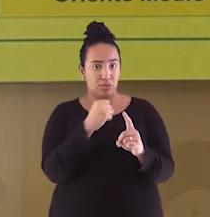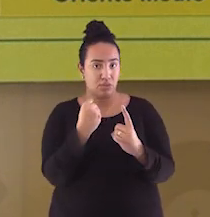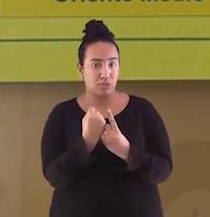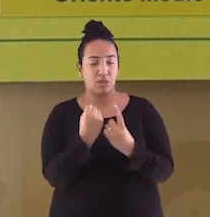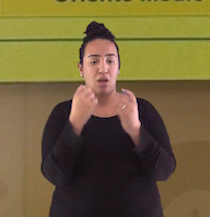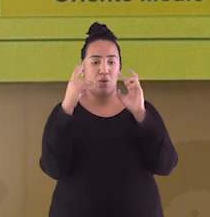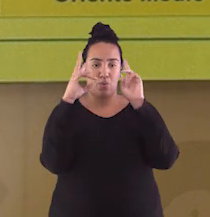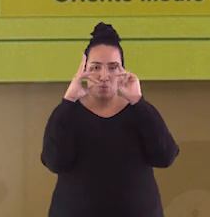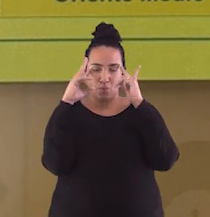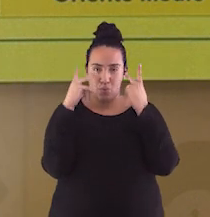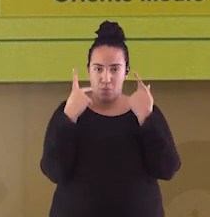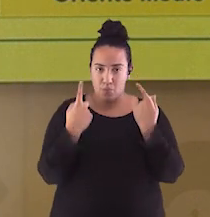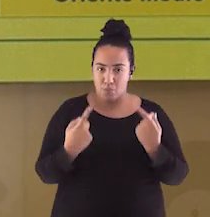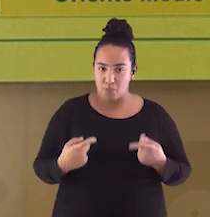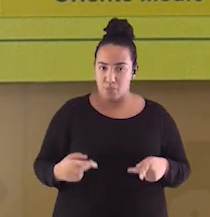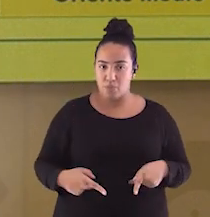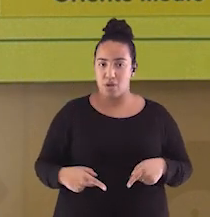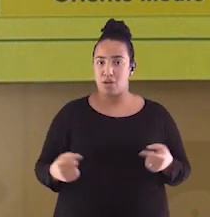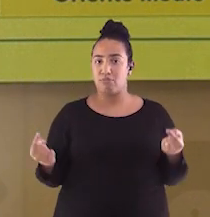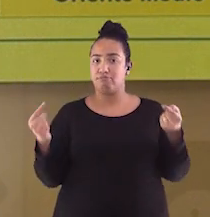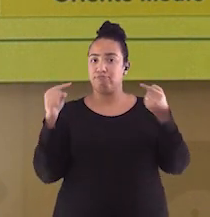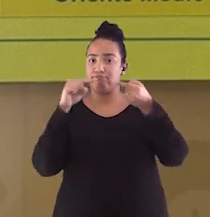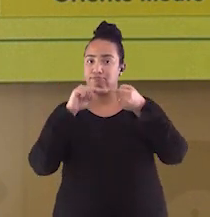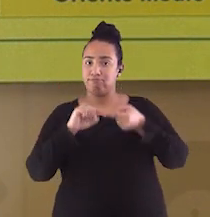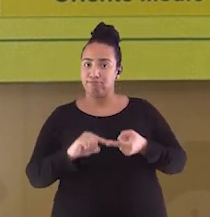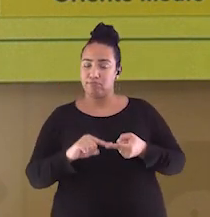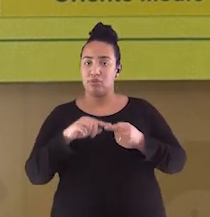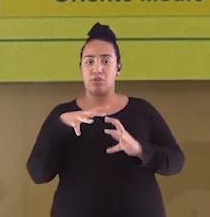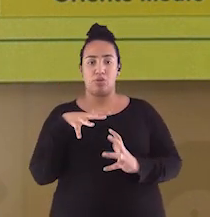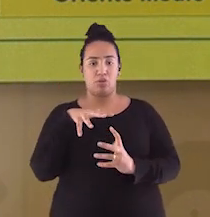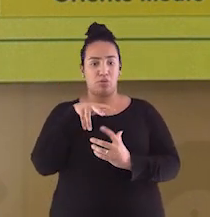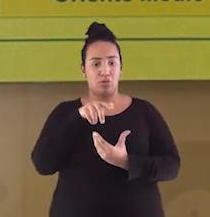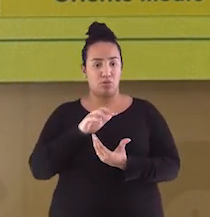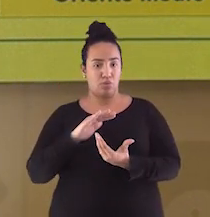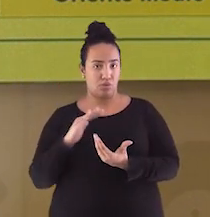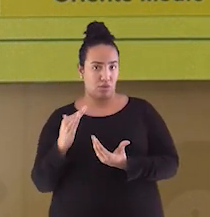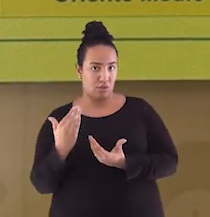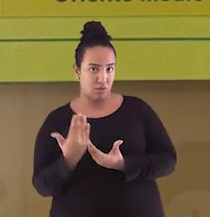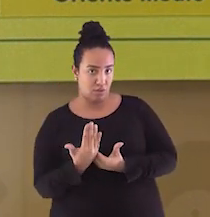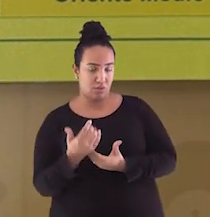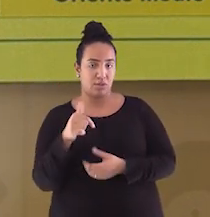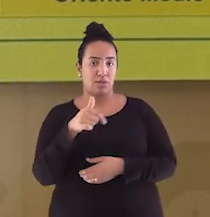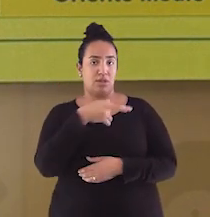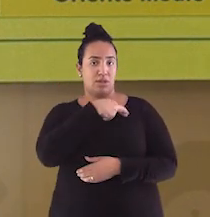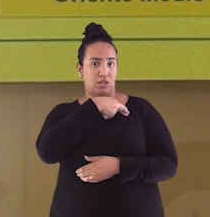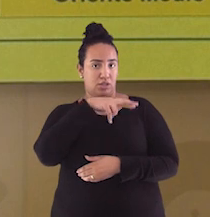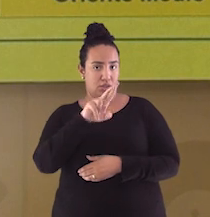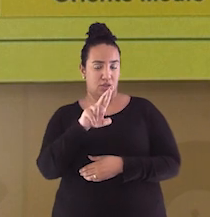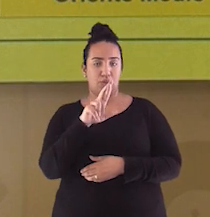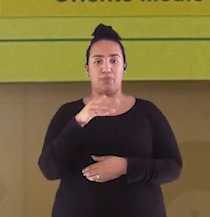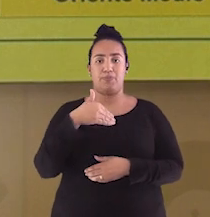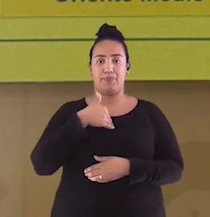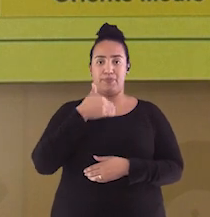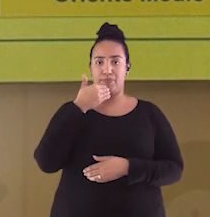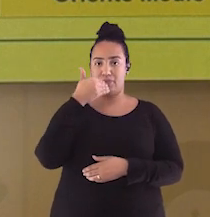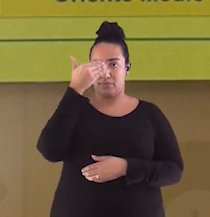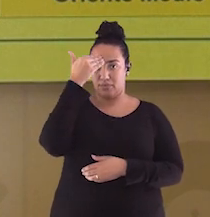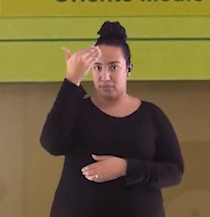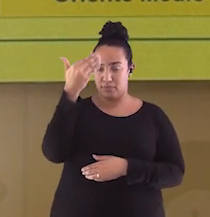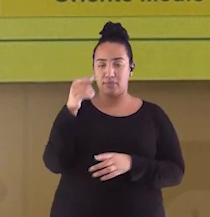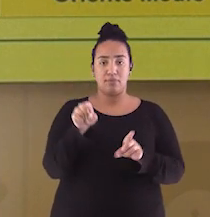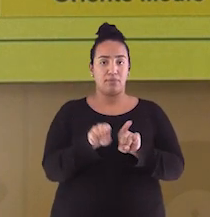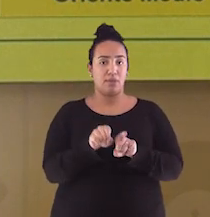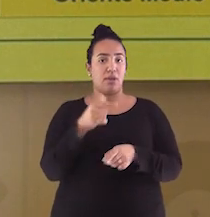mais ligada ao Oriente Médio, tanto pelo islamismo, que é a religião predominante, como pela